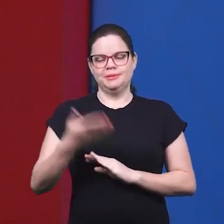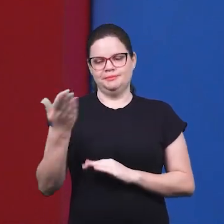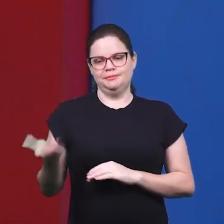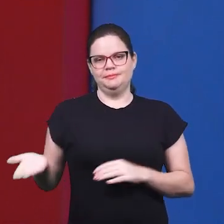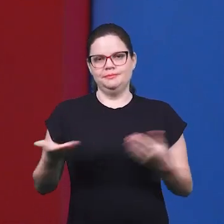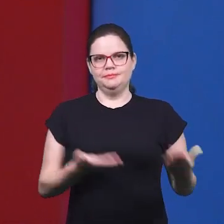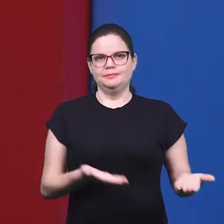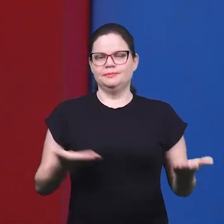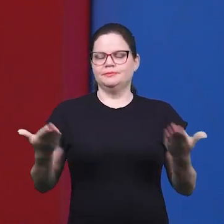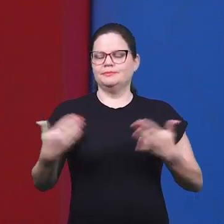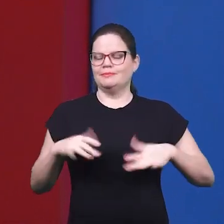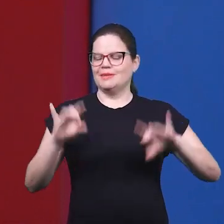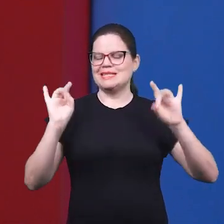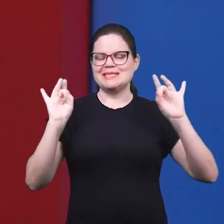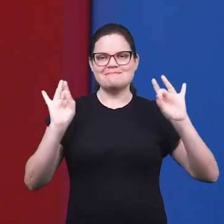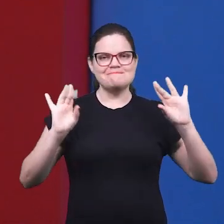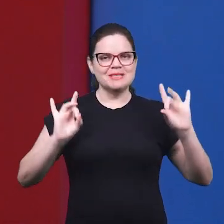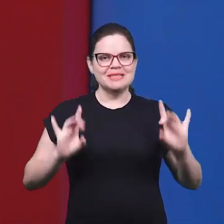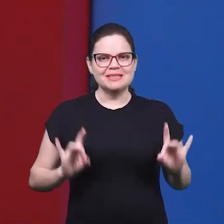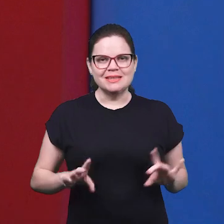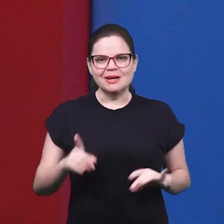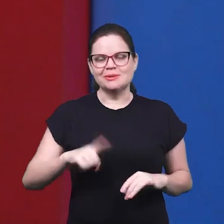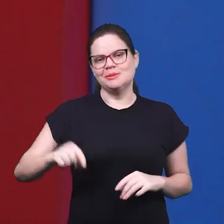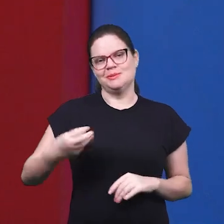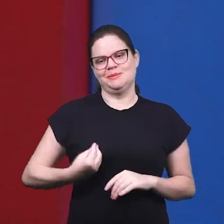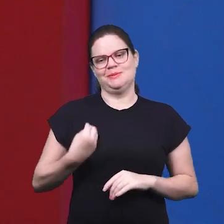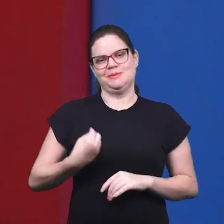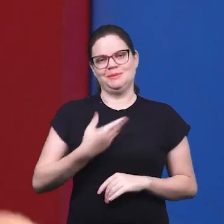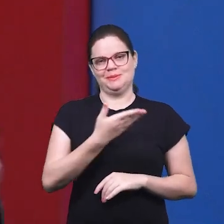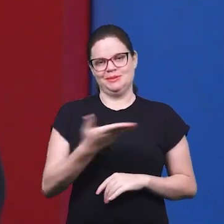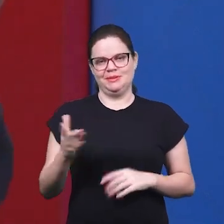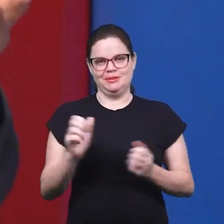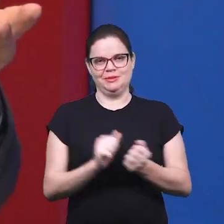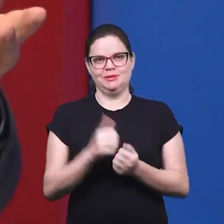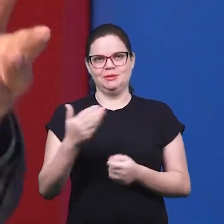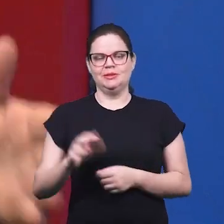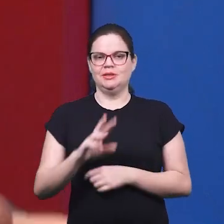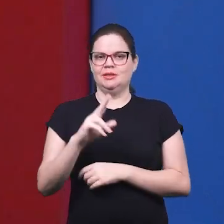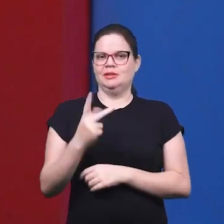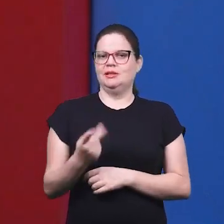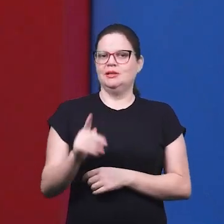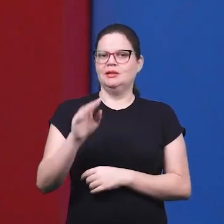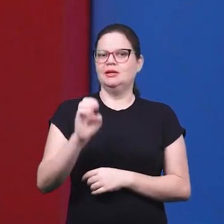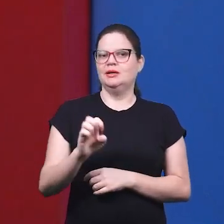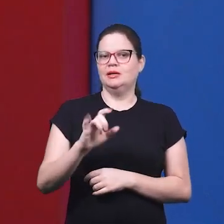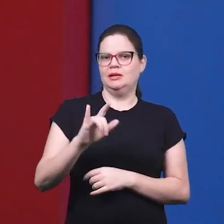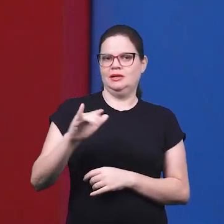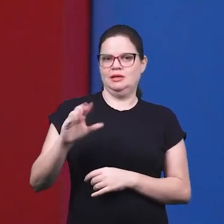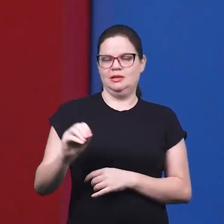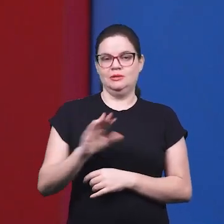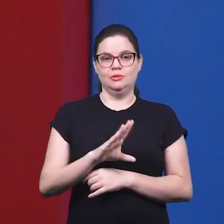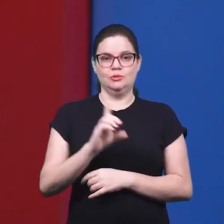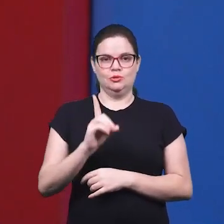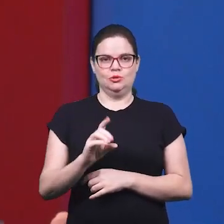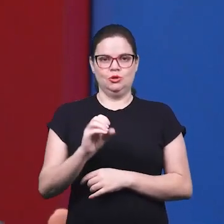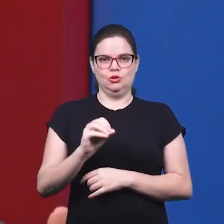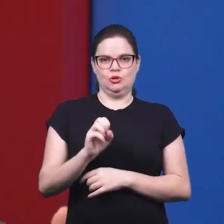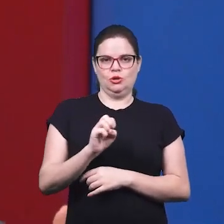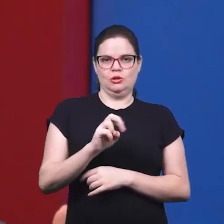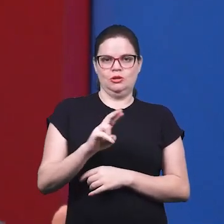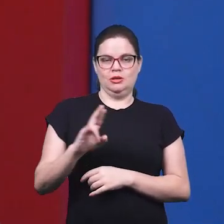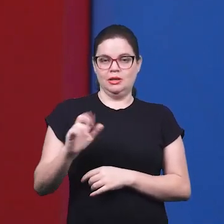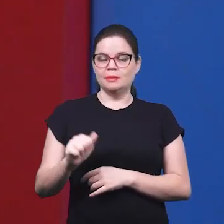com um convidado muito especial, que nos honra com a presença dele, Hélio Doria. Né? Seu Hélio, seja